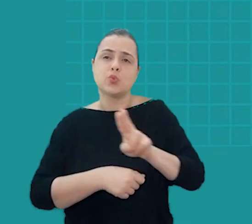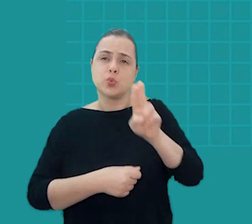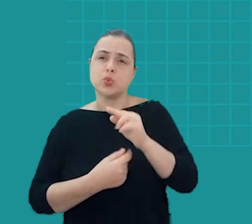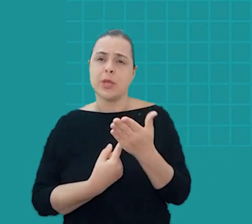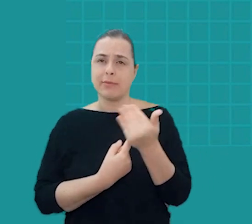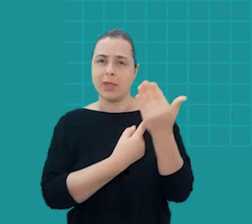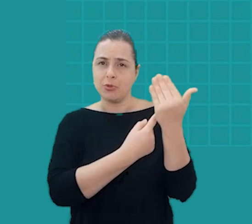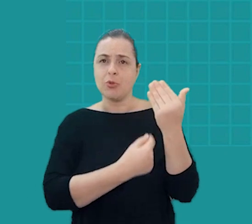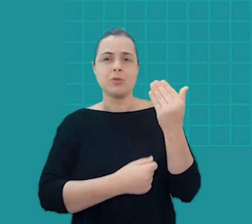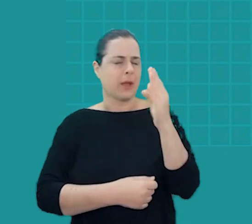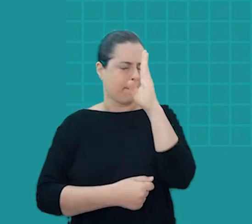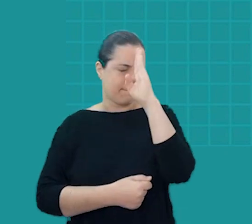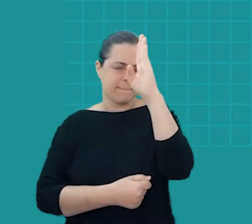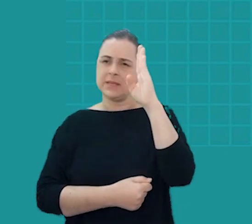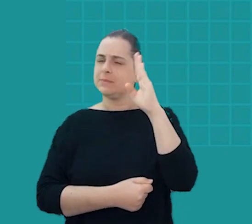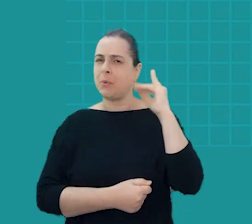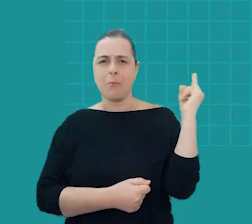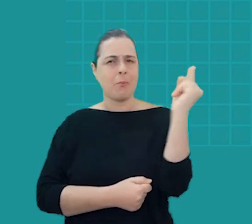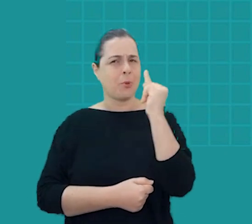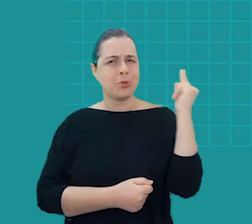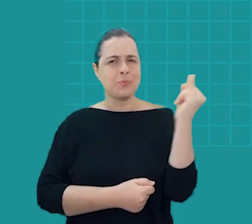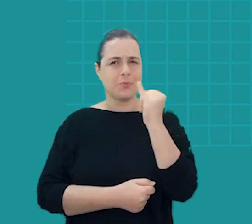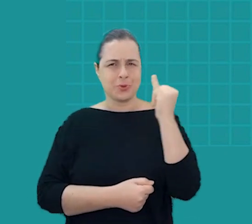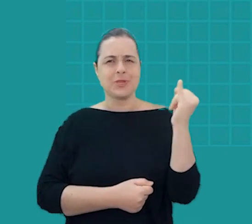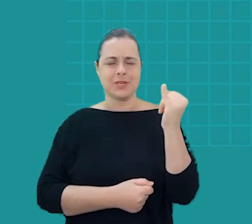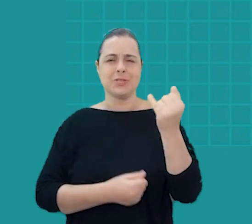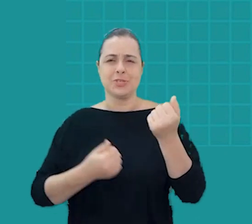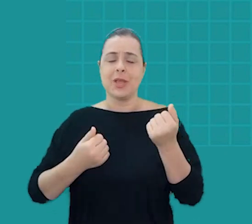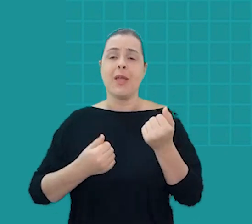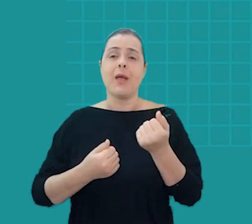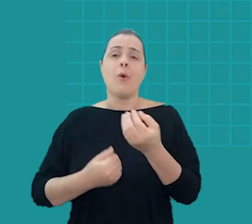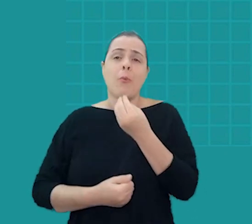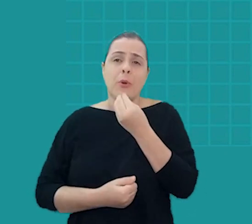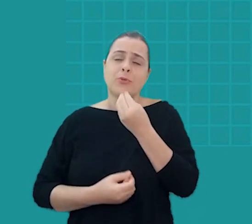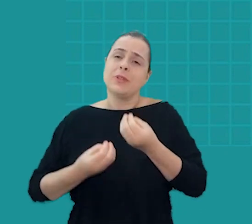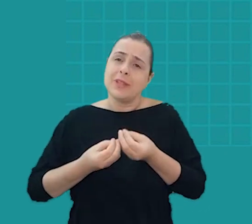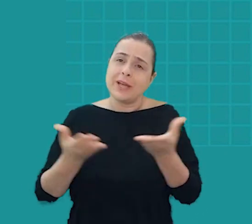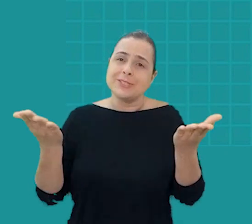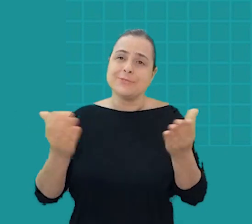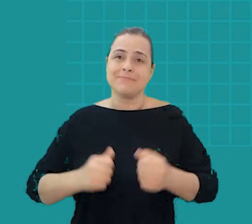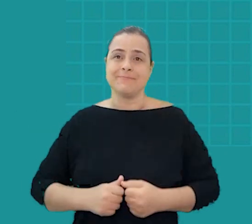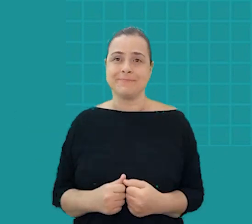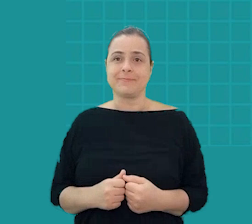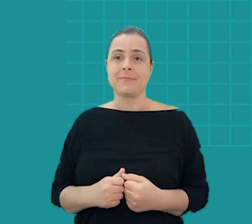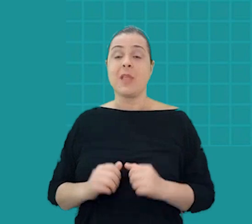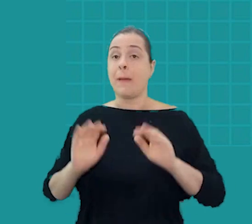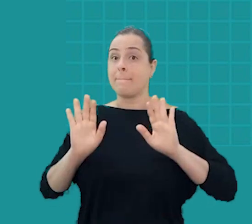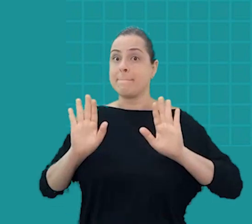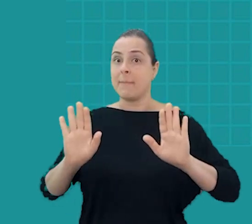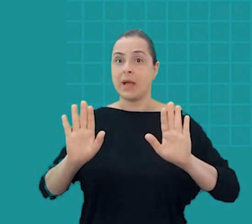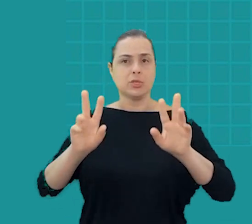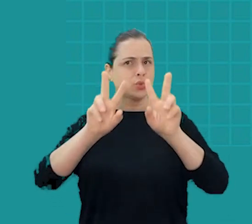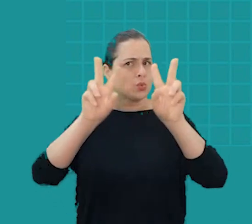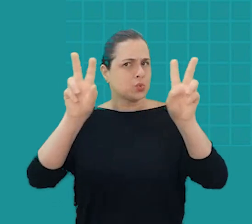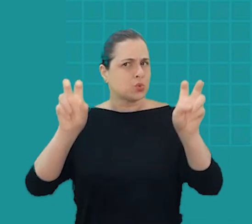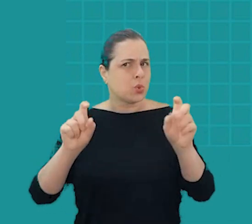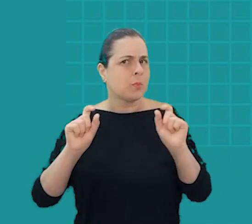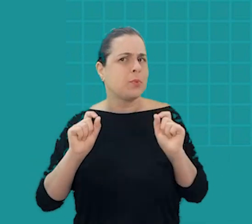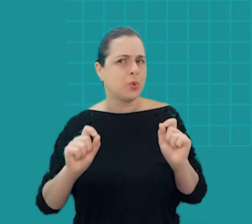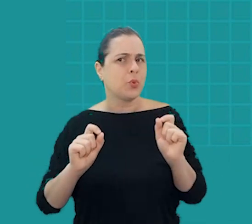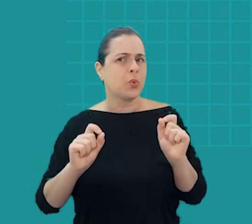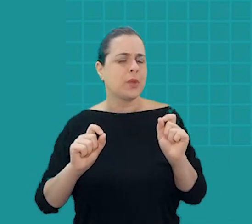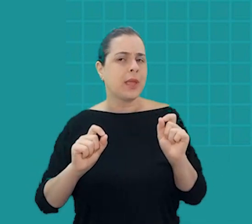importante para esse desenvolvimento e para dar oportunidade. A questão da identificação ou